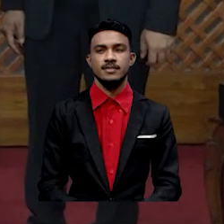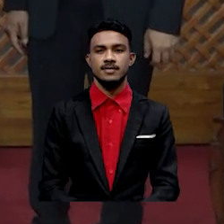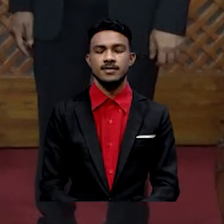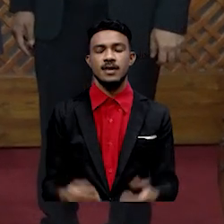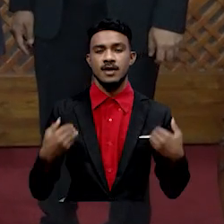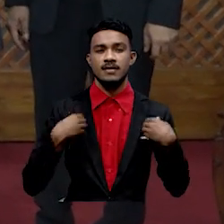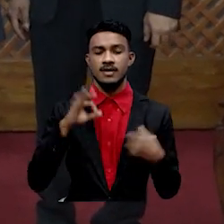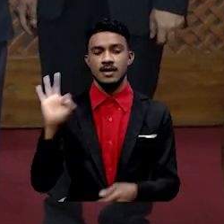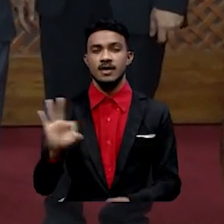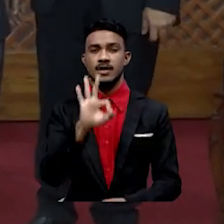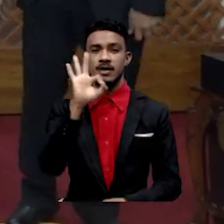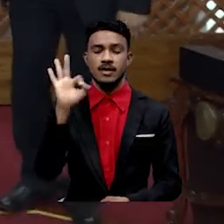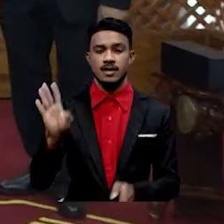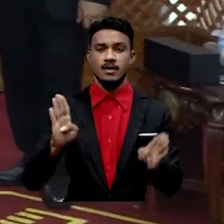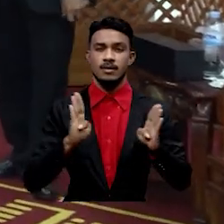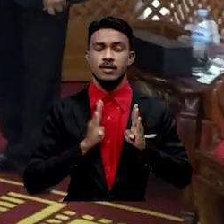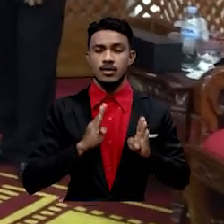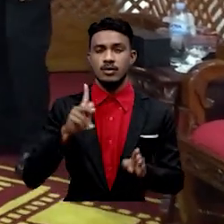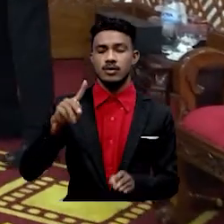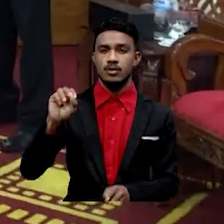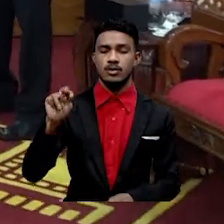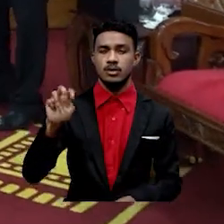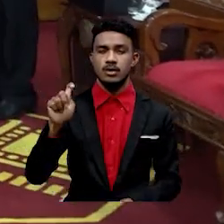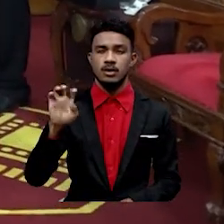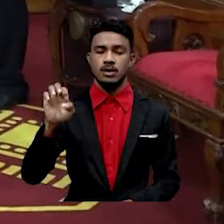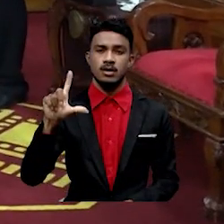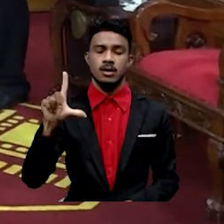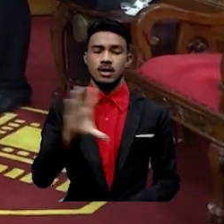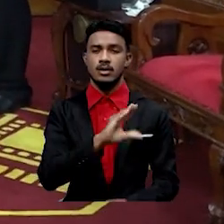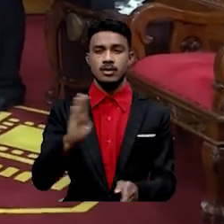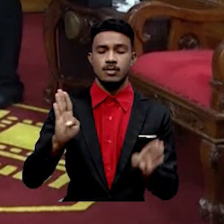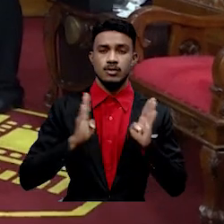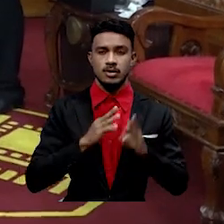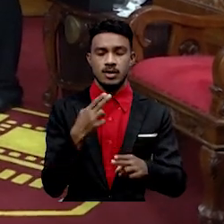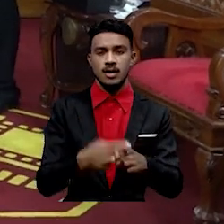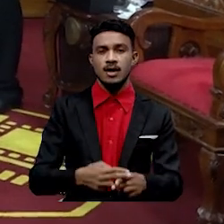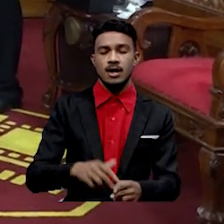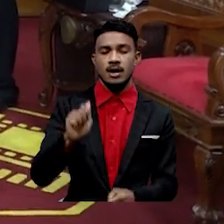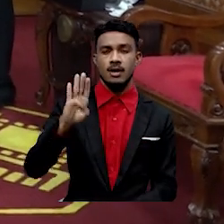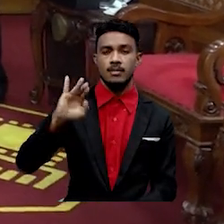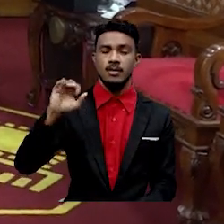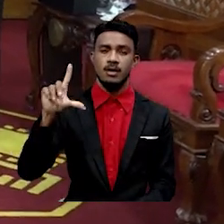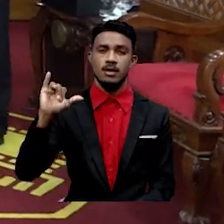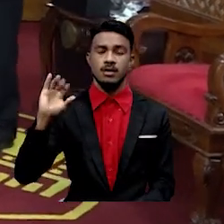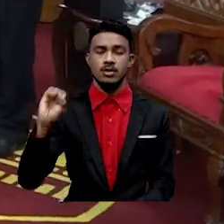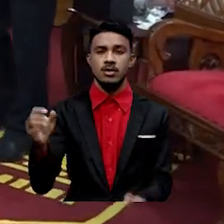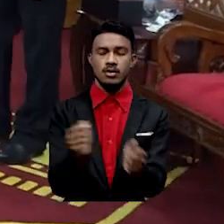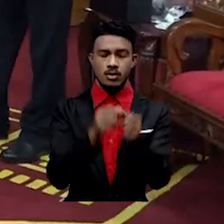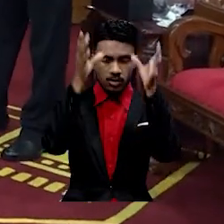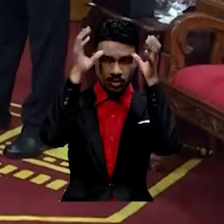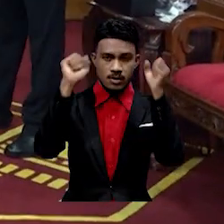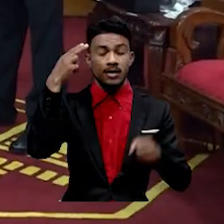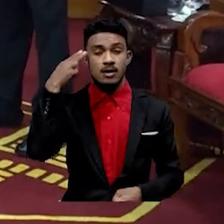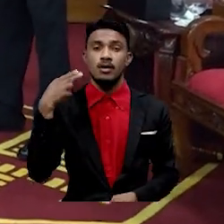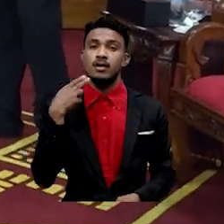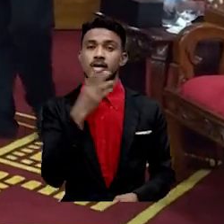Ia quintane, na imba empresa sa Comtel, Abilio Arozu, honi equipa encontro, ho presidente república do Zeram Zorta, ho di relata empresa